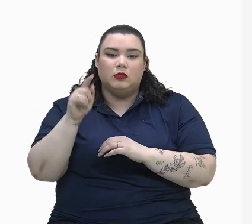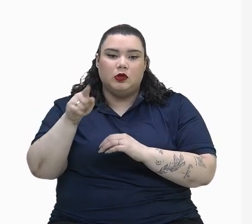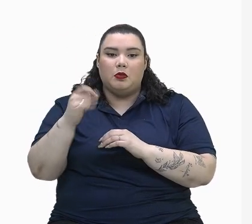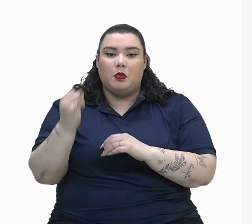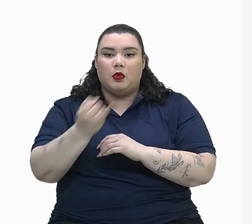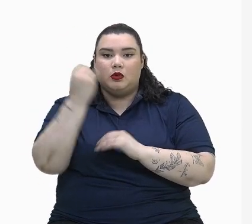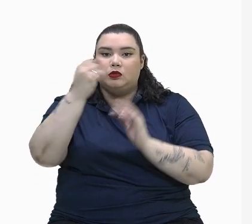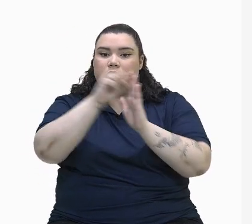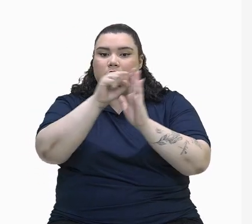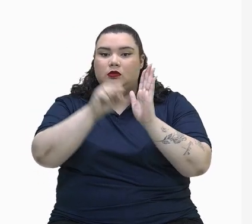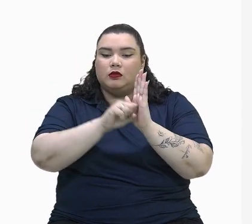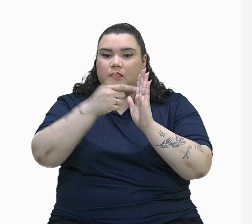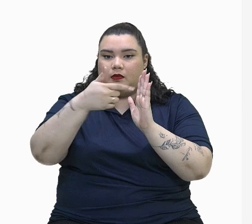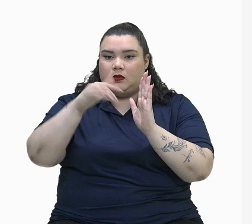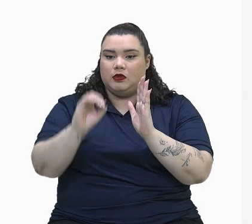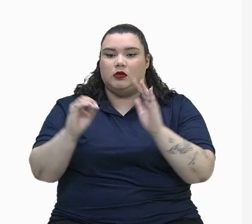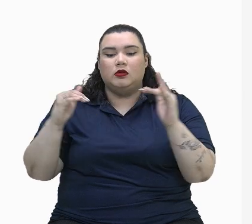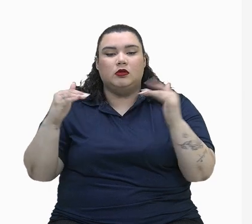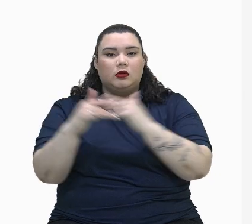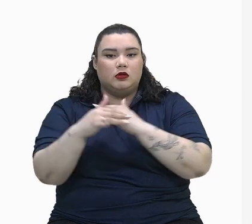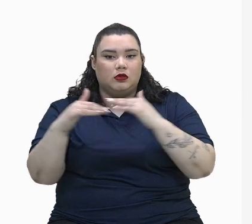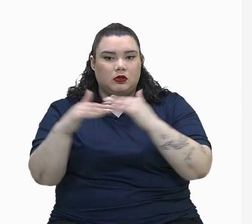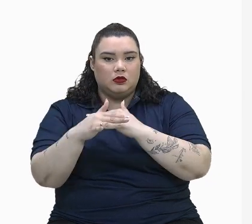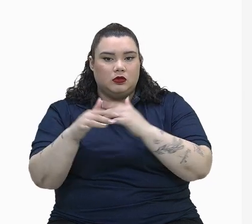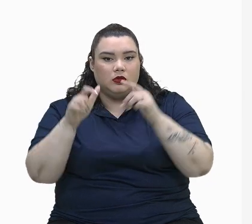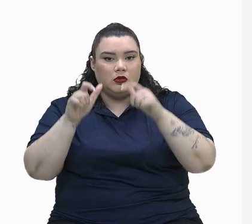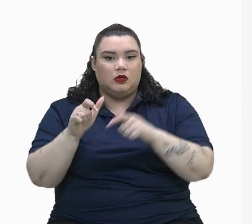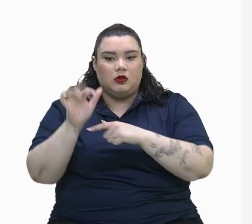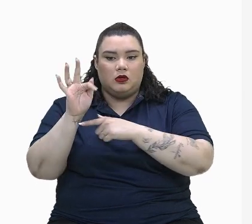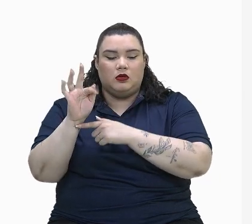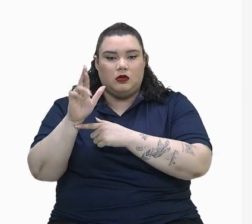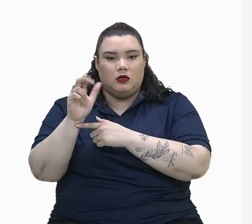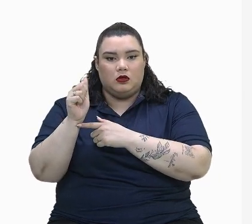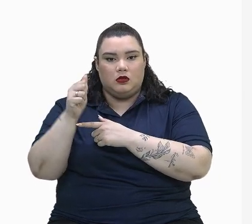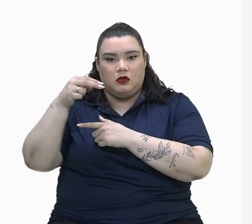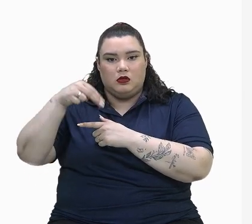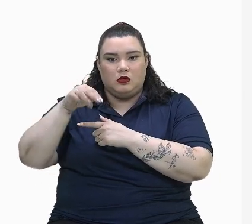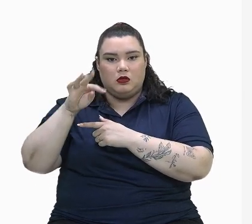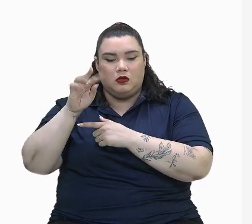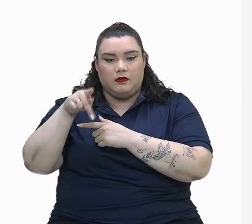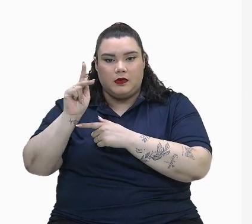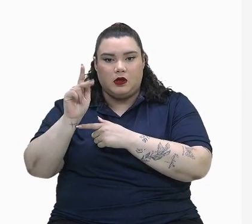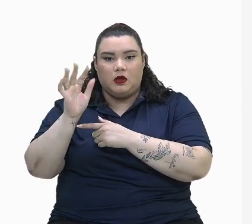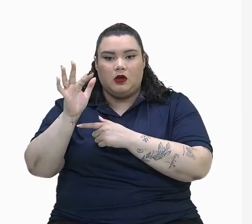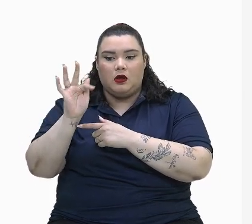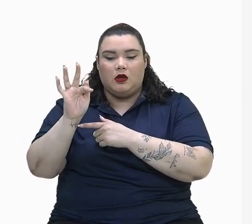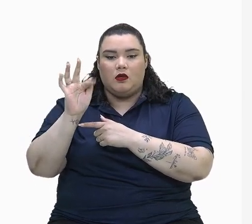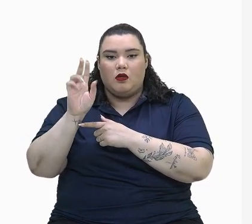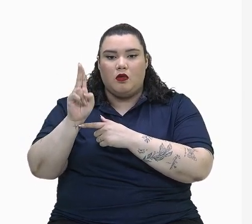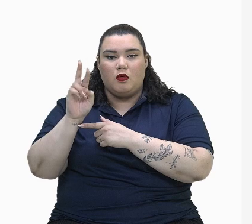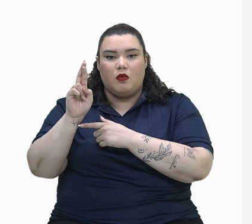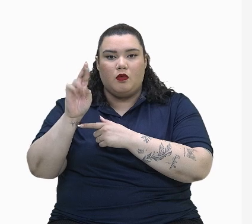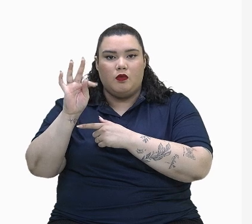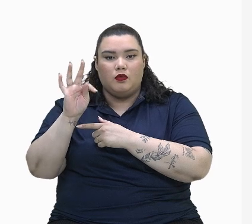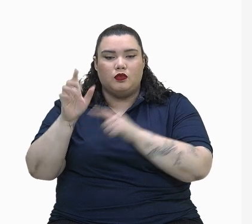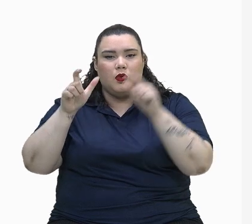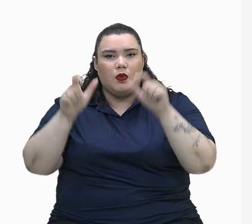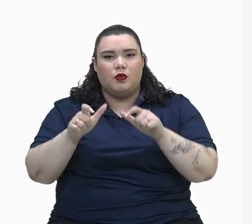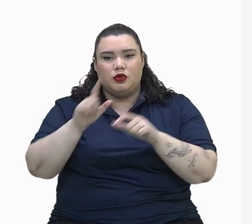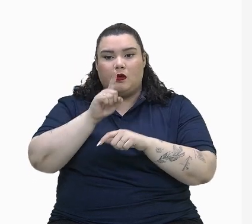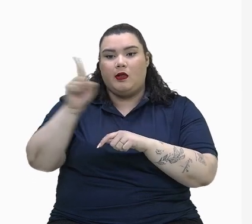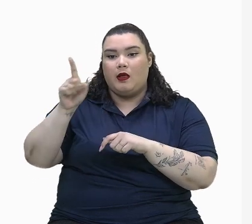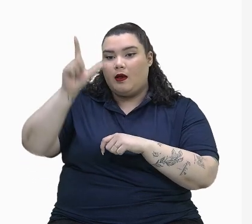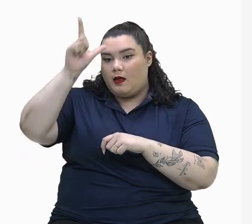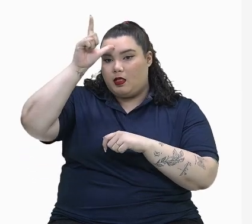escola fica na cidade de Frankfurt, lá na Alemanha, e ela surgiu na